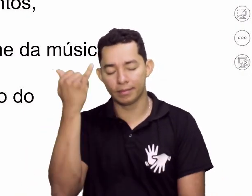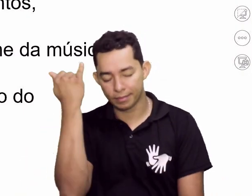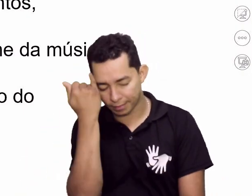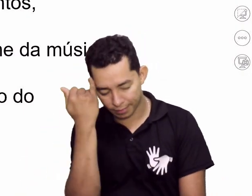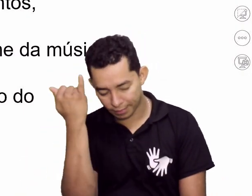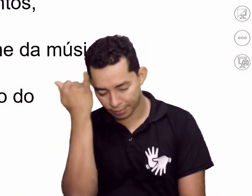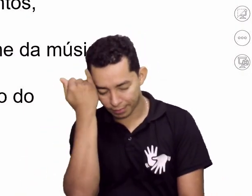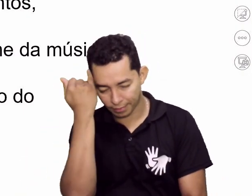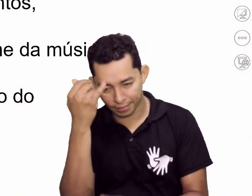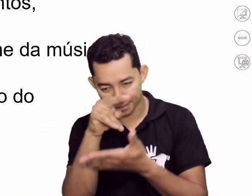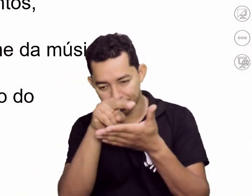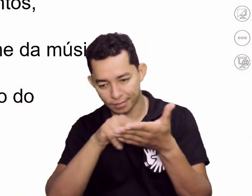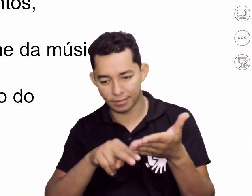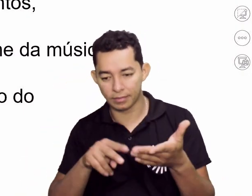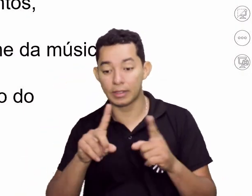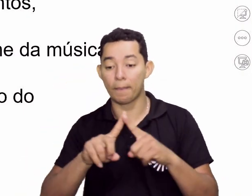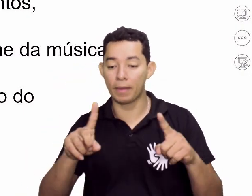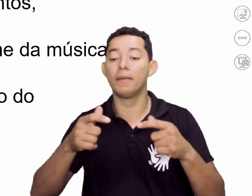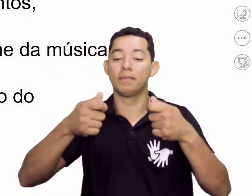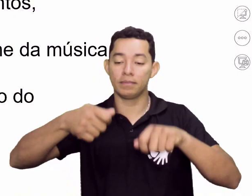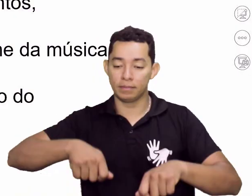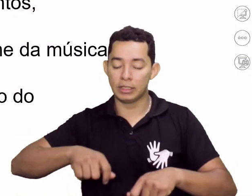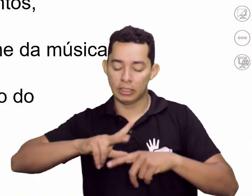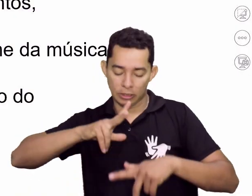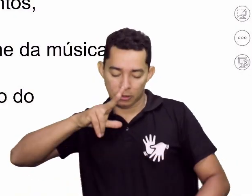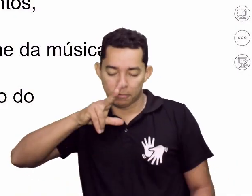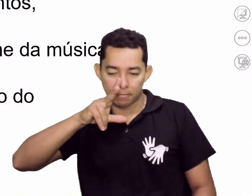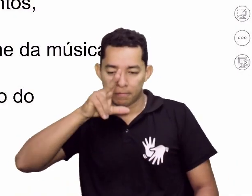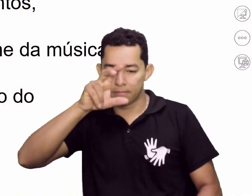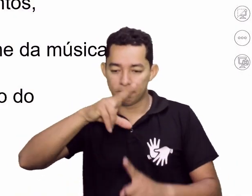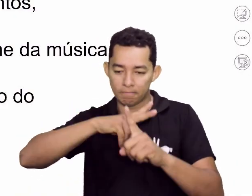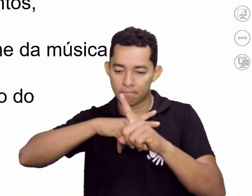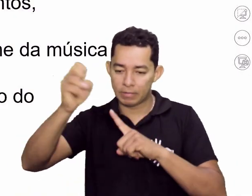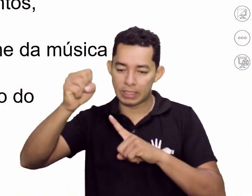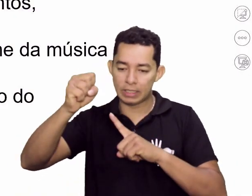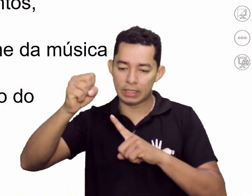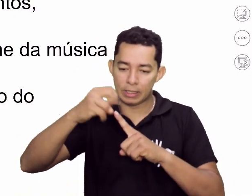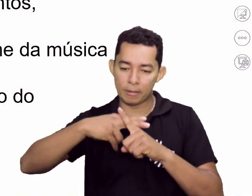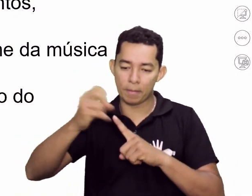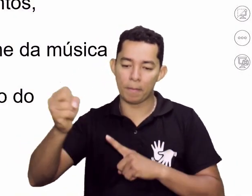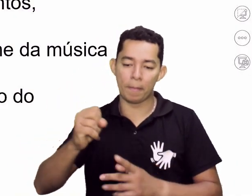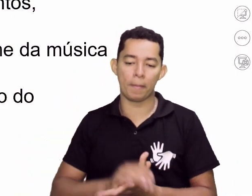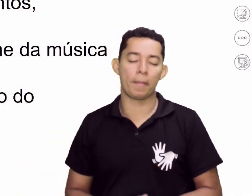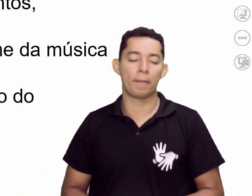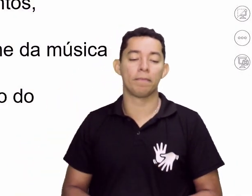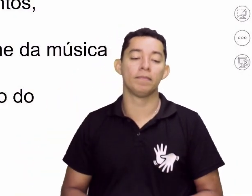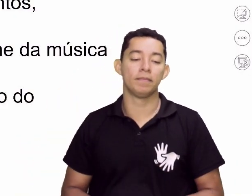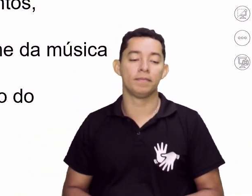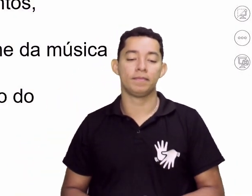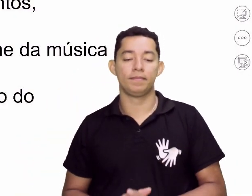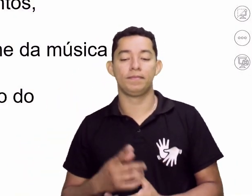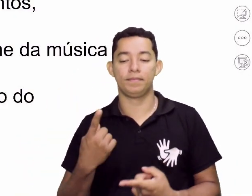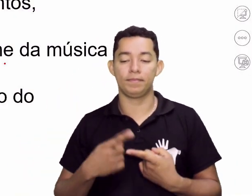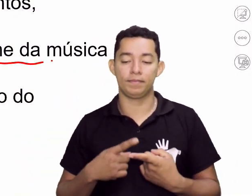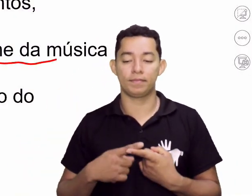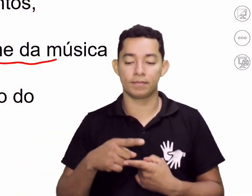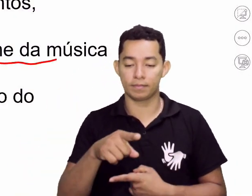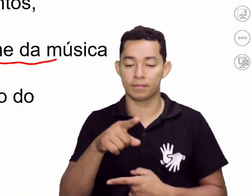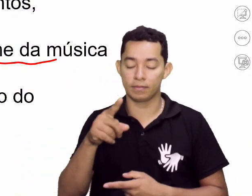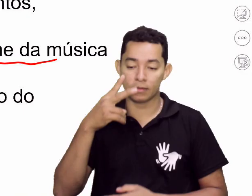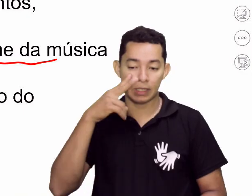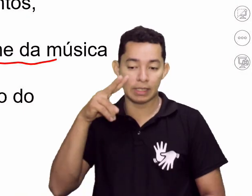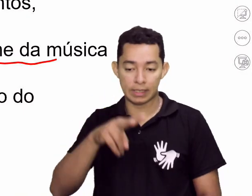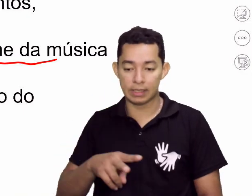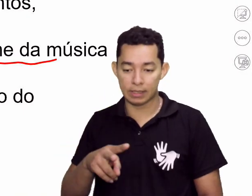gente ler, né? Mas a gente tem que vencer muito, porque quando você